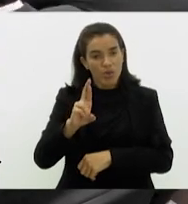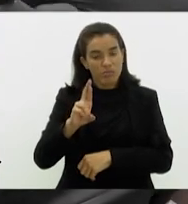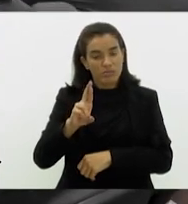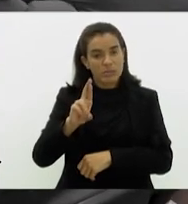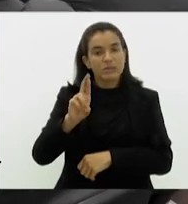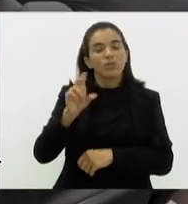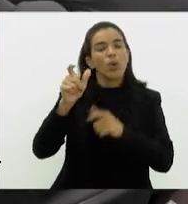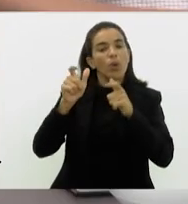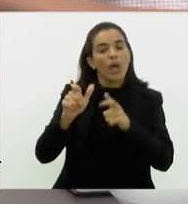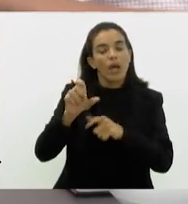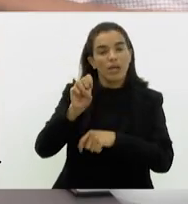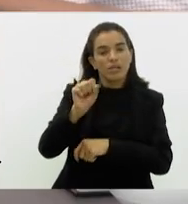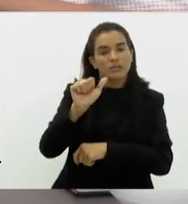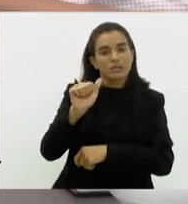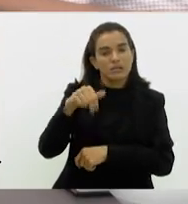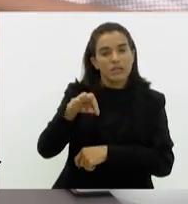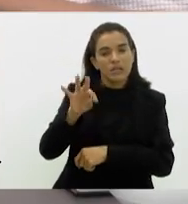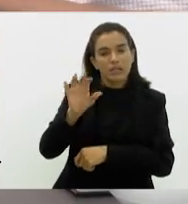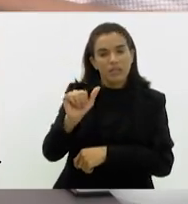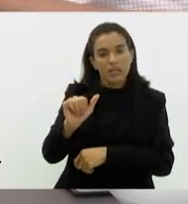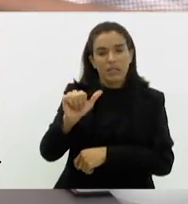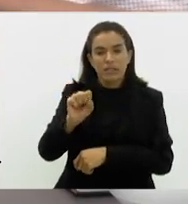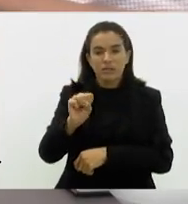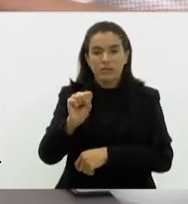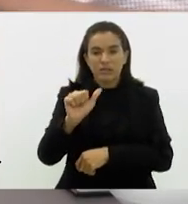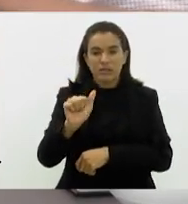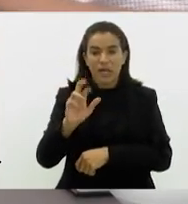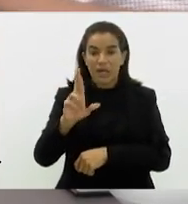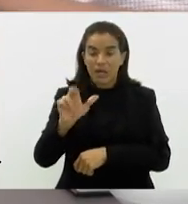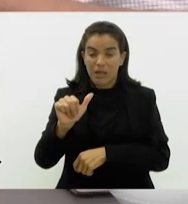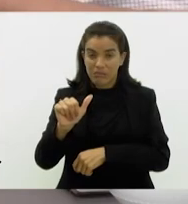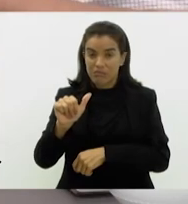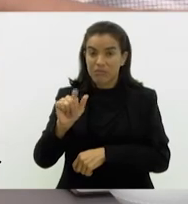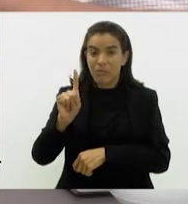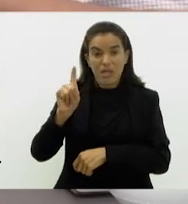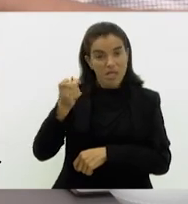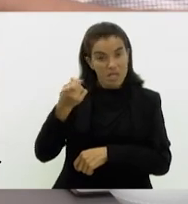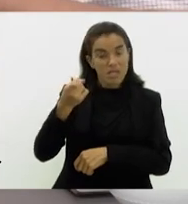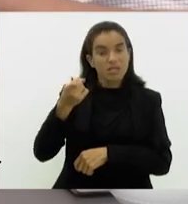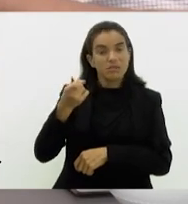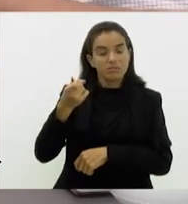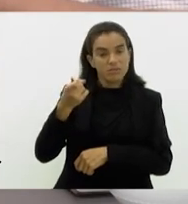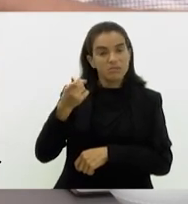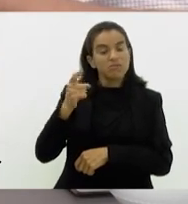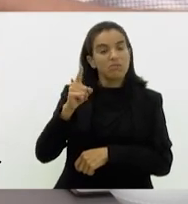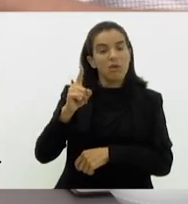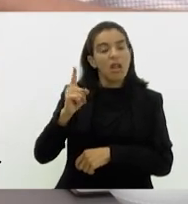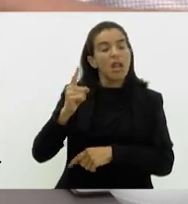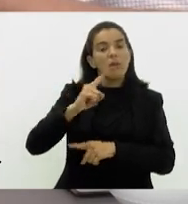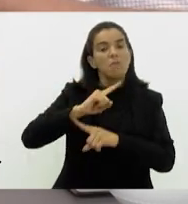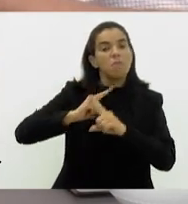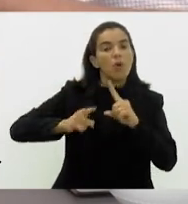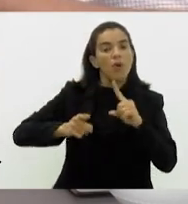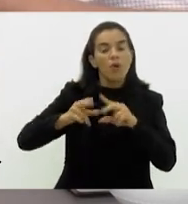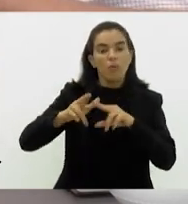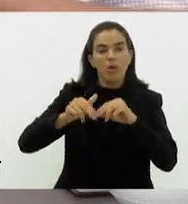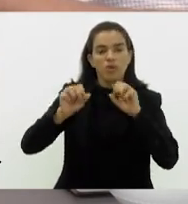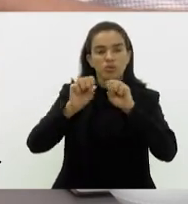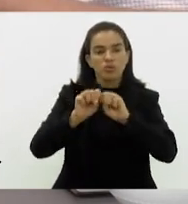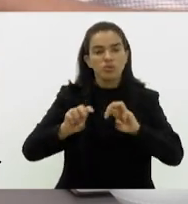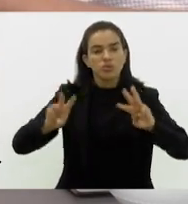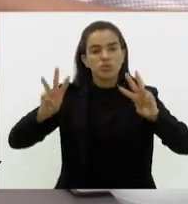o governador, que eu acho que era o governador anterior, ele vetou, mas foi para um show que tinha um